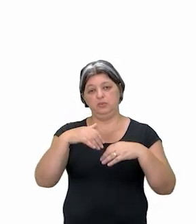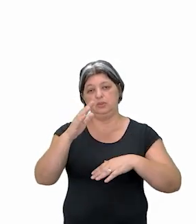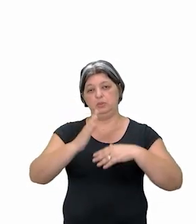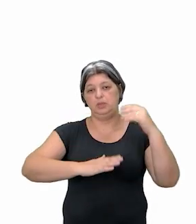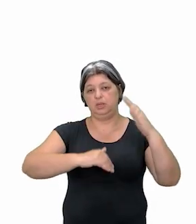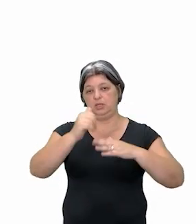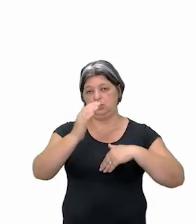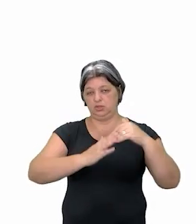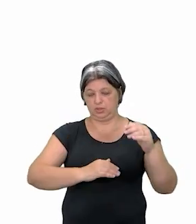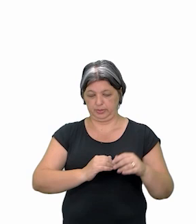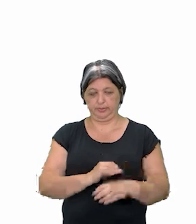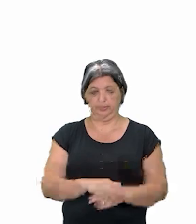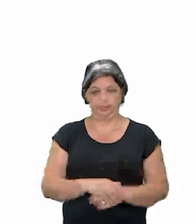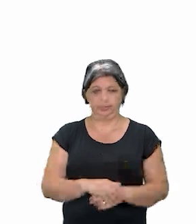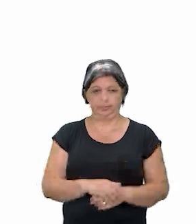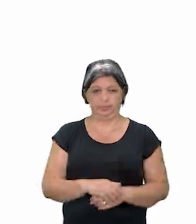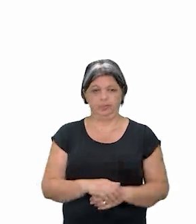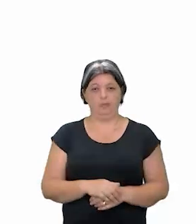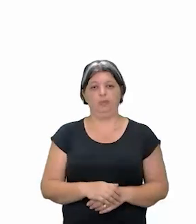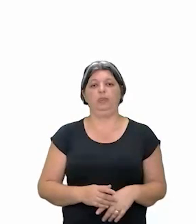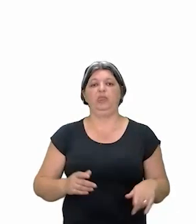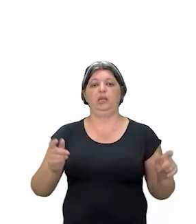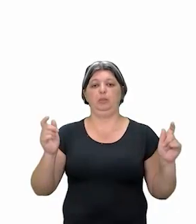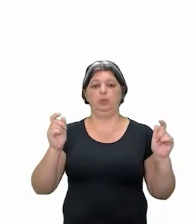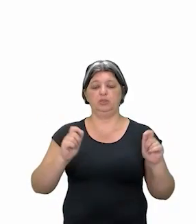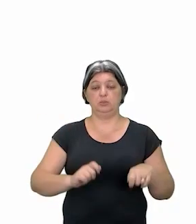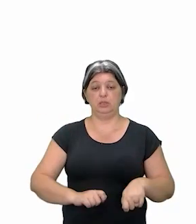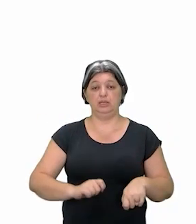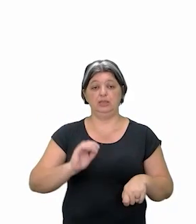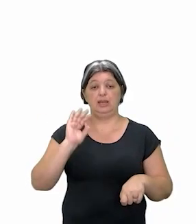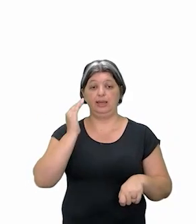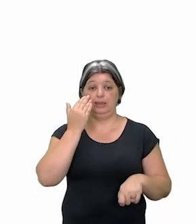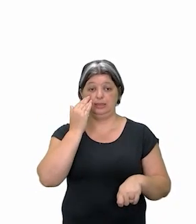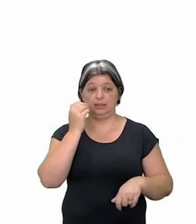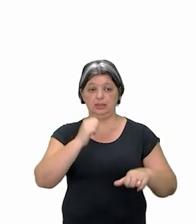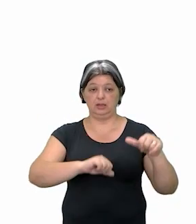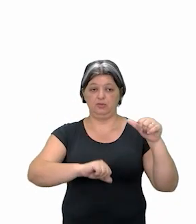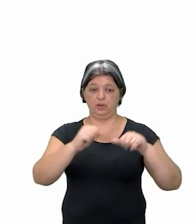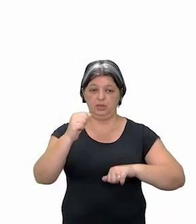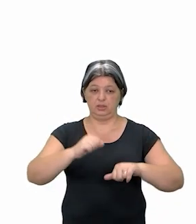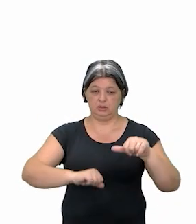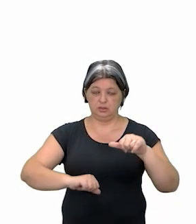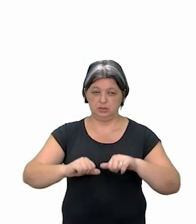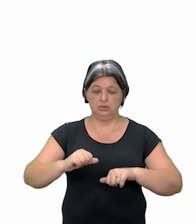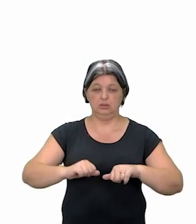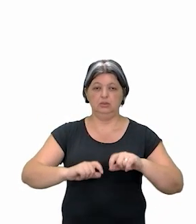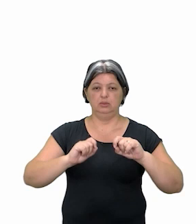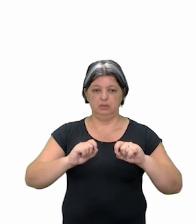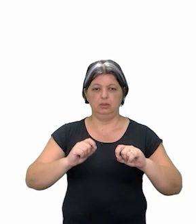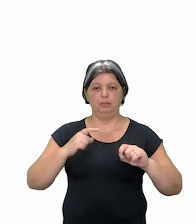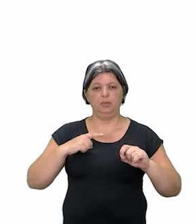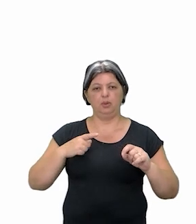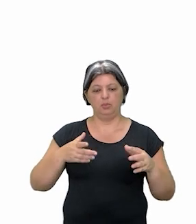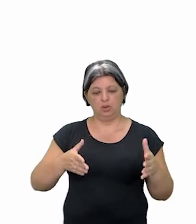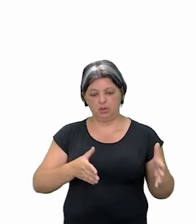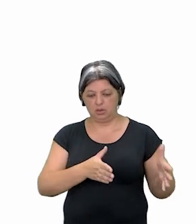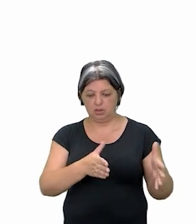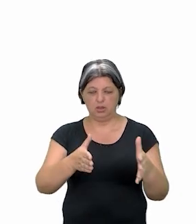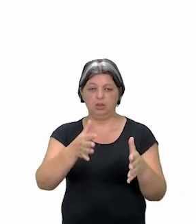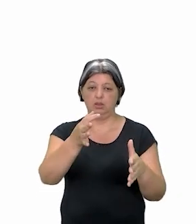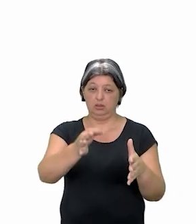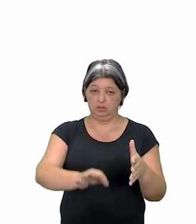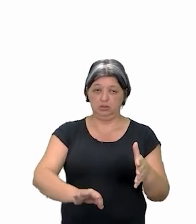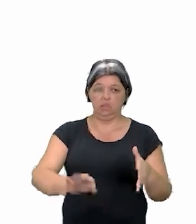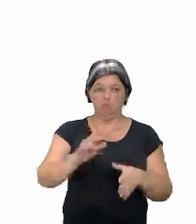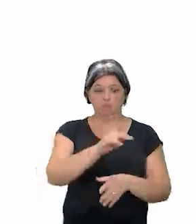ela possibilita, o que a gente tem que entender é que a avaliação, ela não é apenas um único caminho, né, do professor para